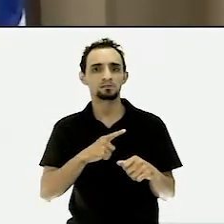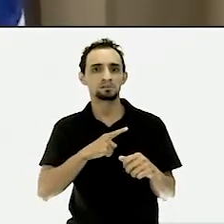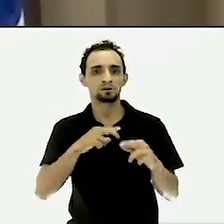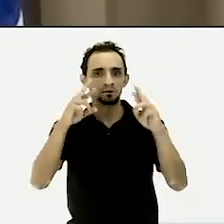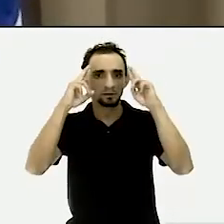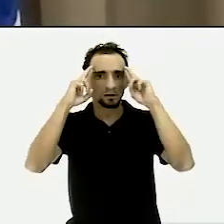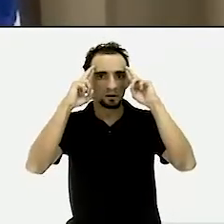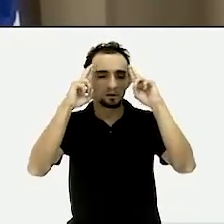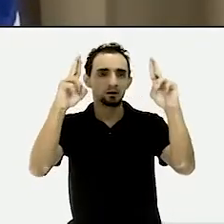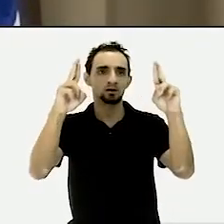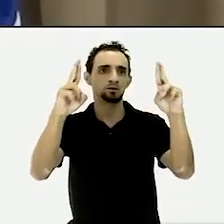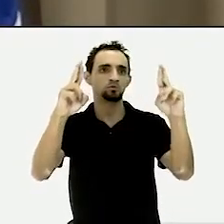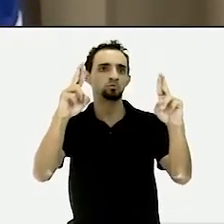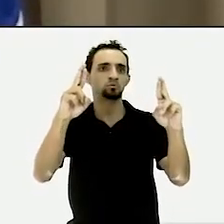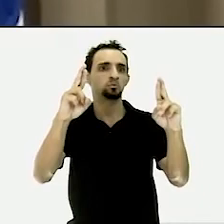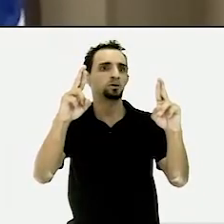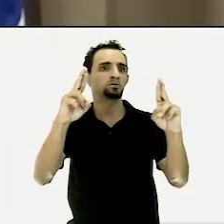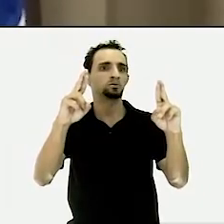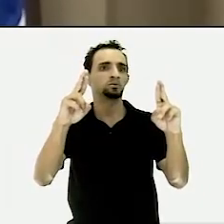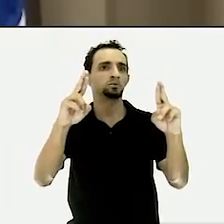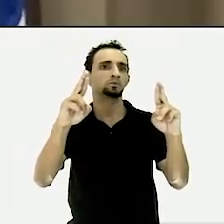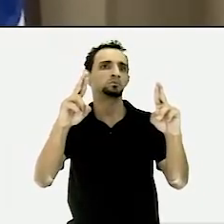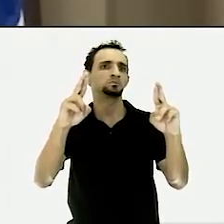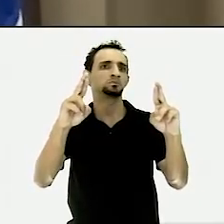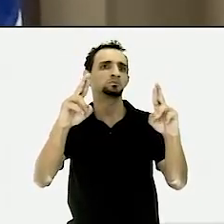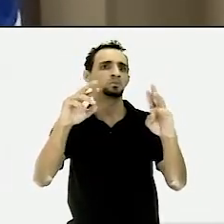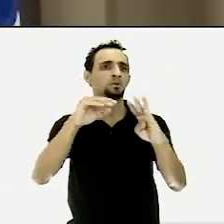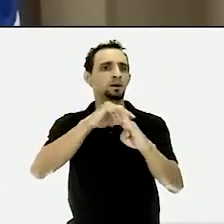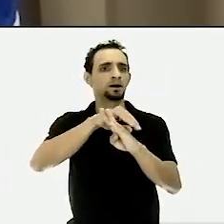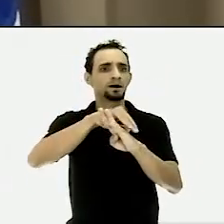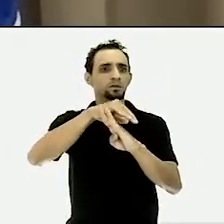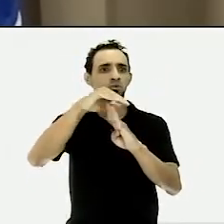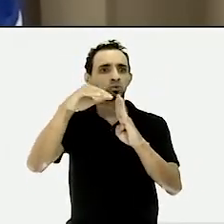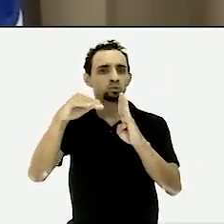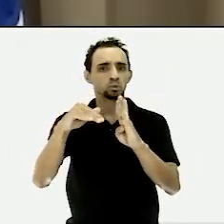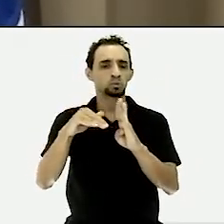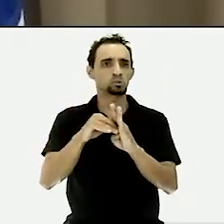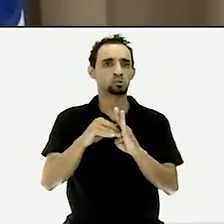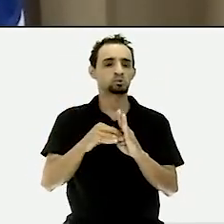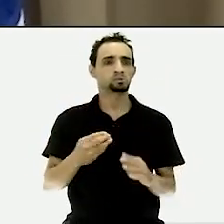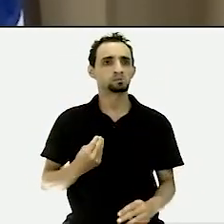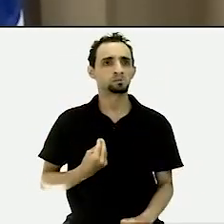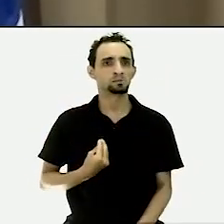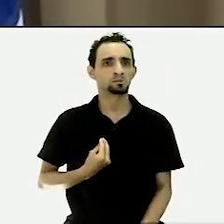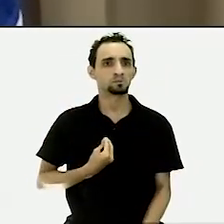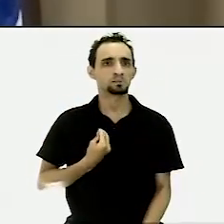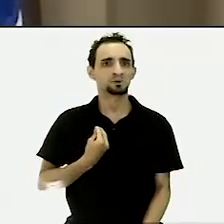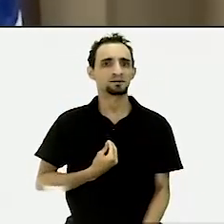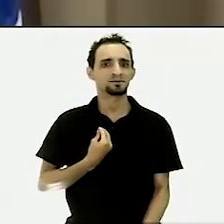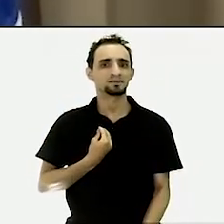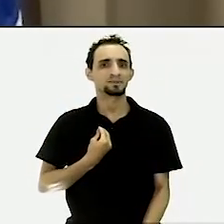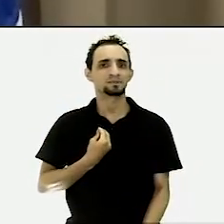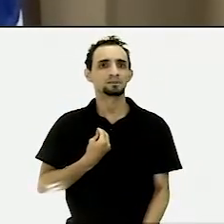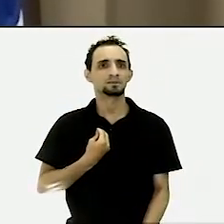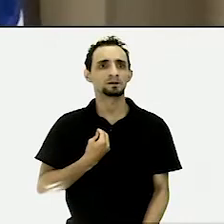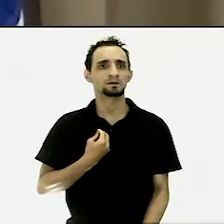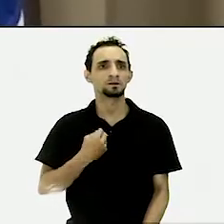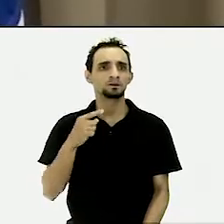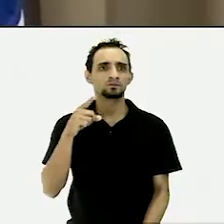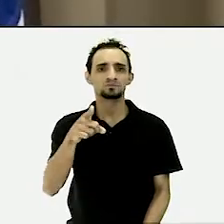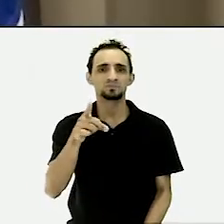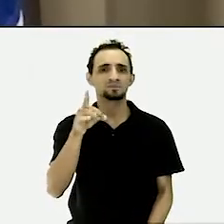todos nós agudenses, a gente fica muito feliz, né, Zezinho, que é positivo e a gente só tem certeza